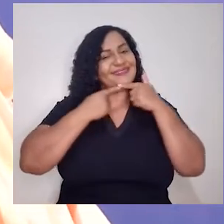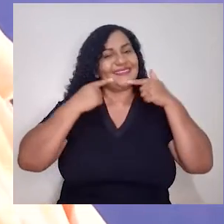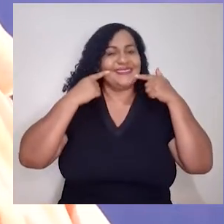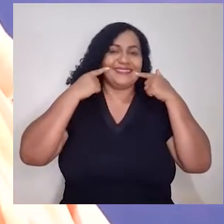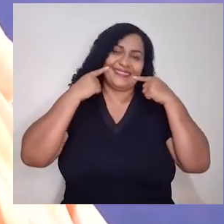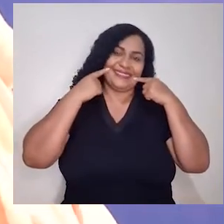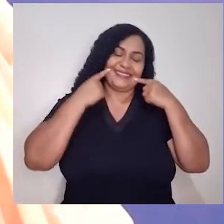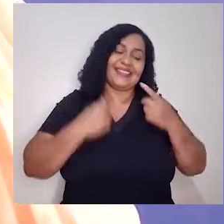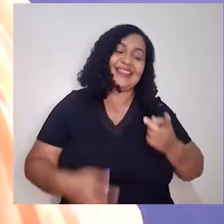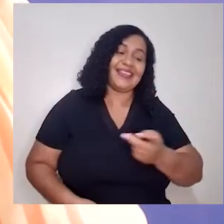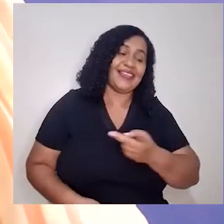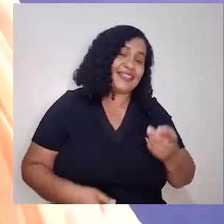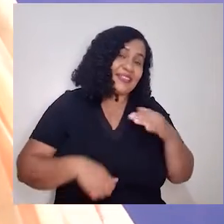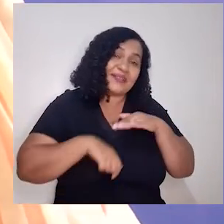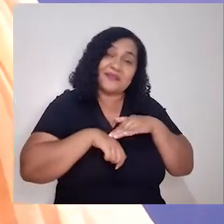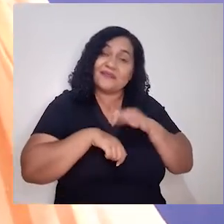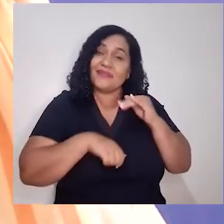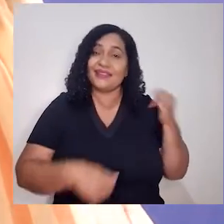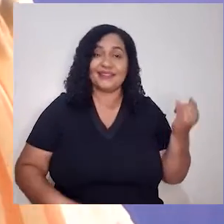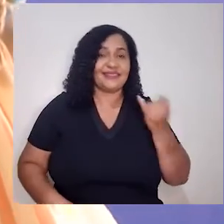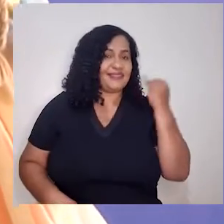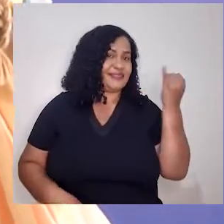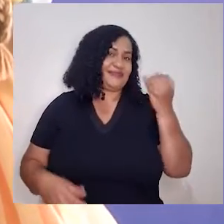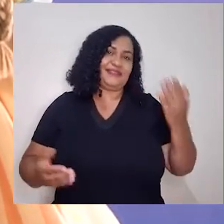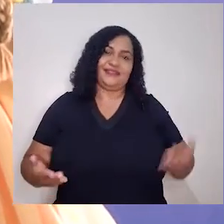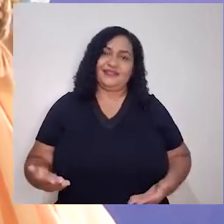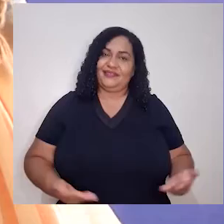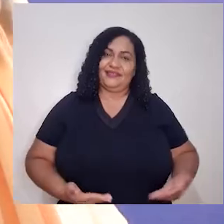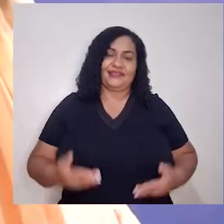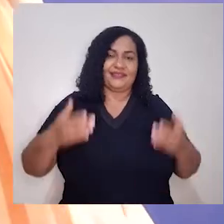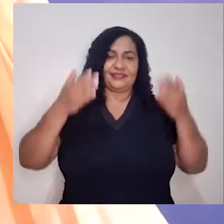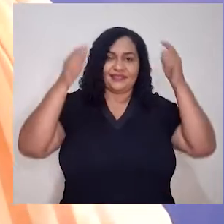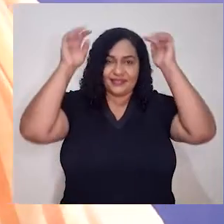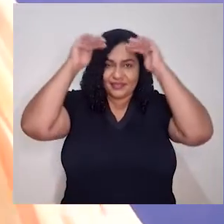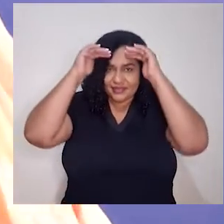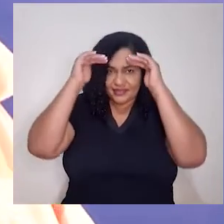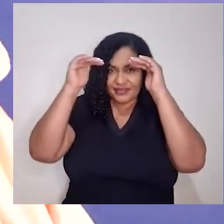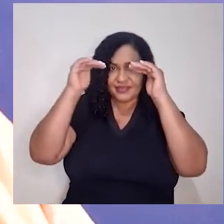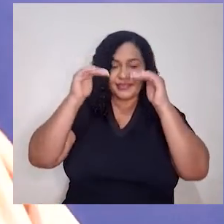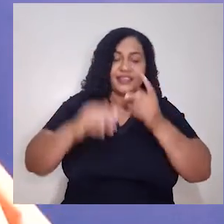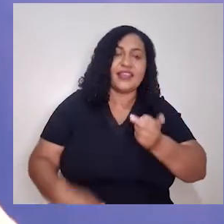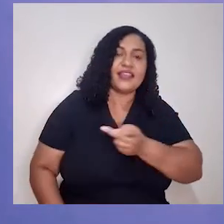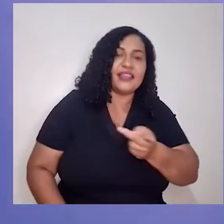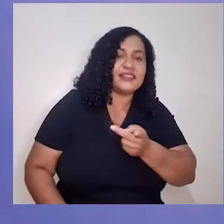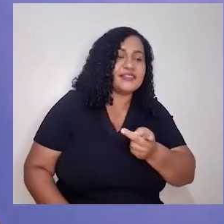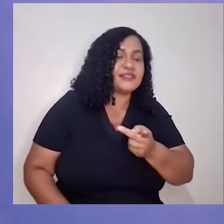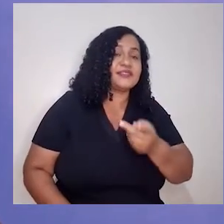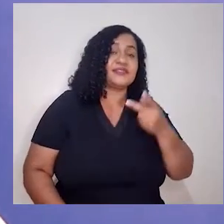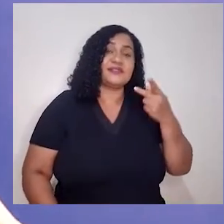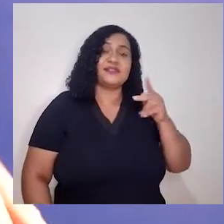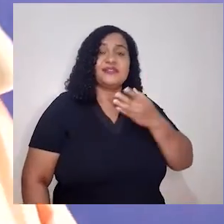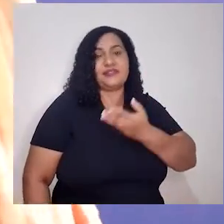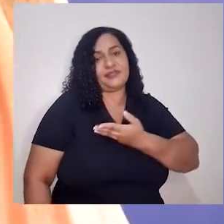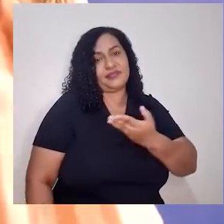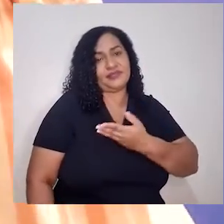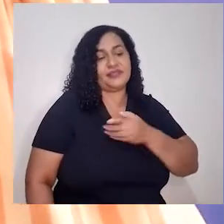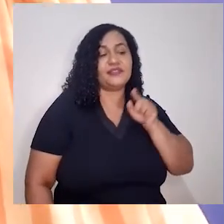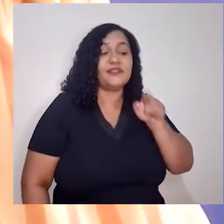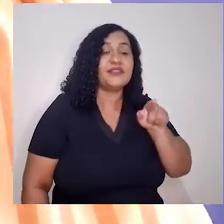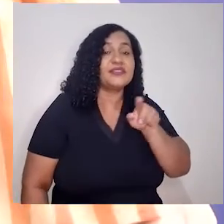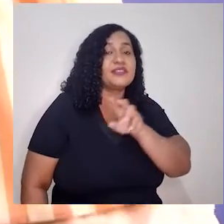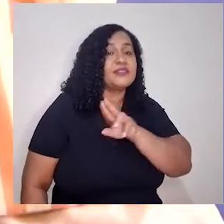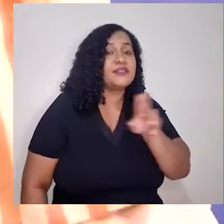e falou: são muito mais que súditos, minha menina. São seus amigos. E